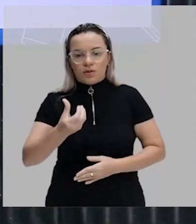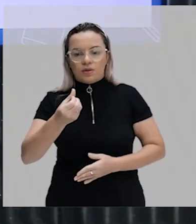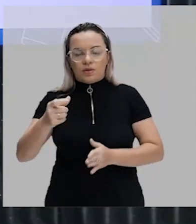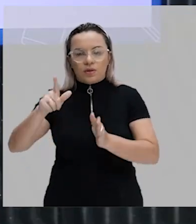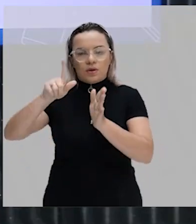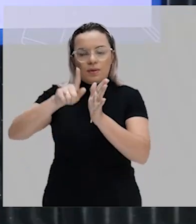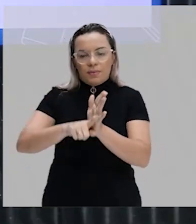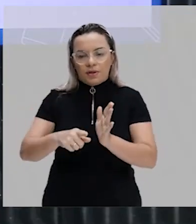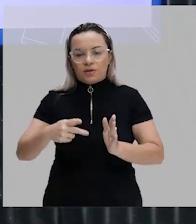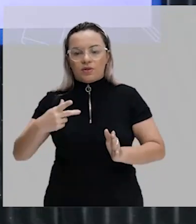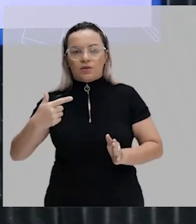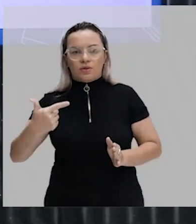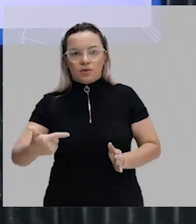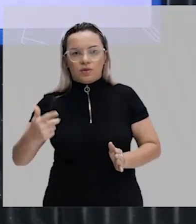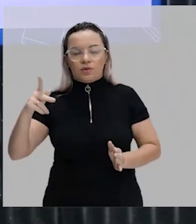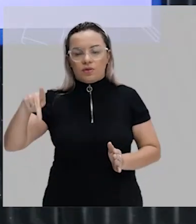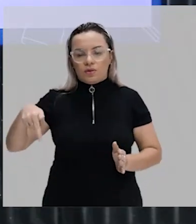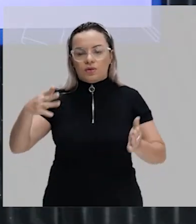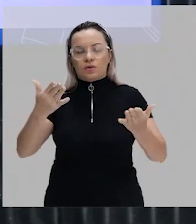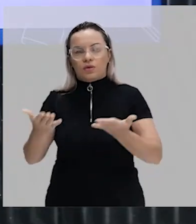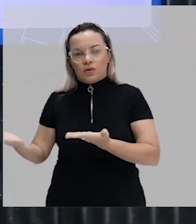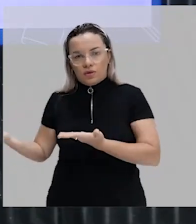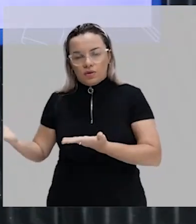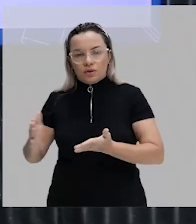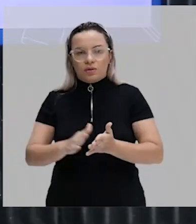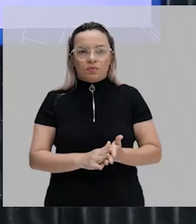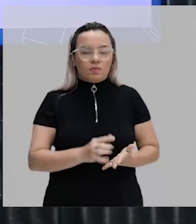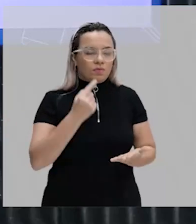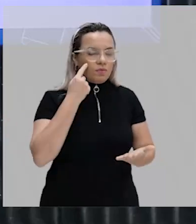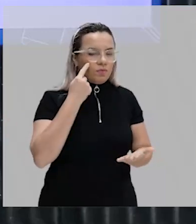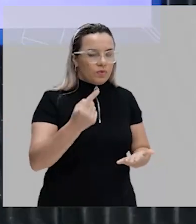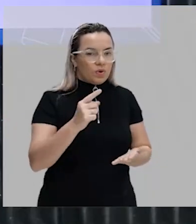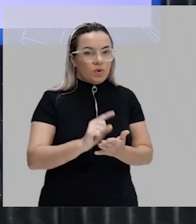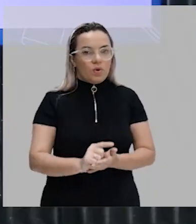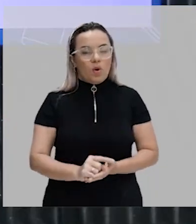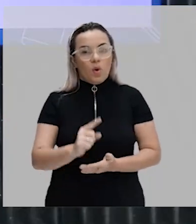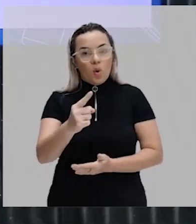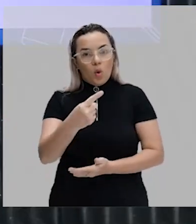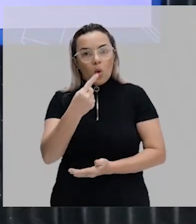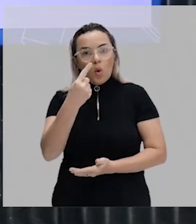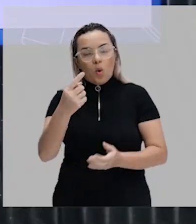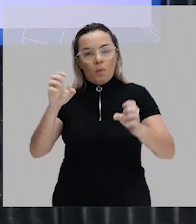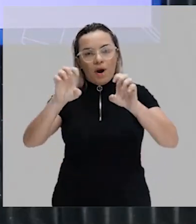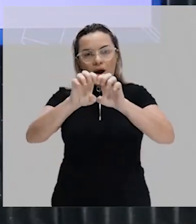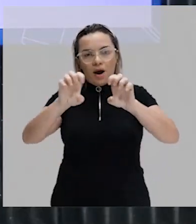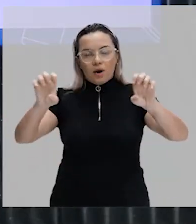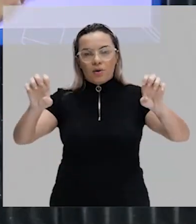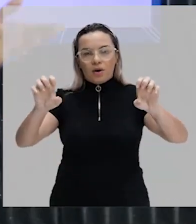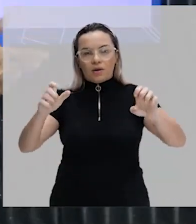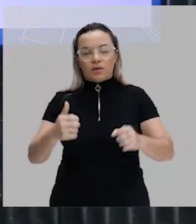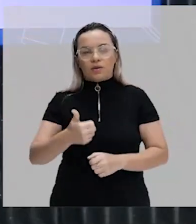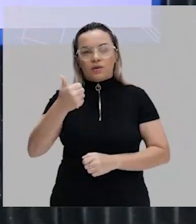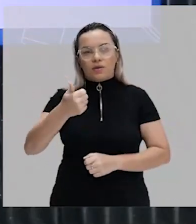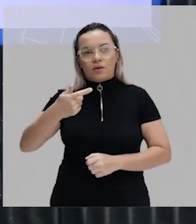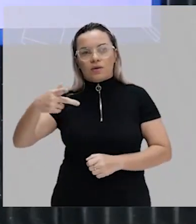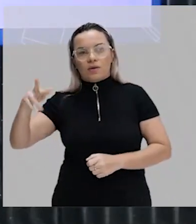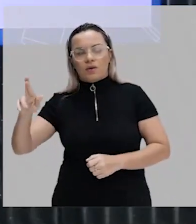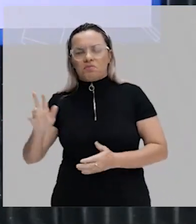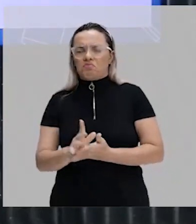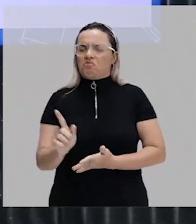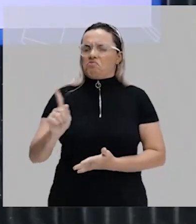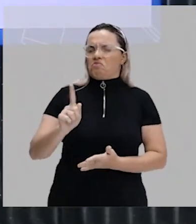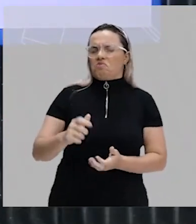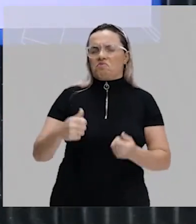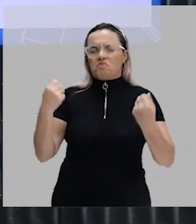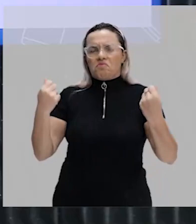46 menos 2P. Veja que aqui eu já tenho uma equação do primeiro grau. Nem foi necessário nós usarmos, né,